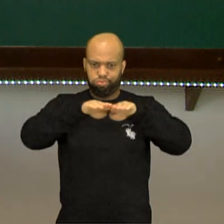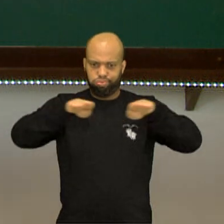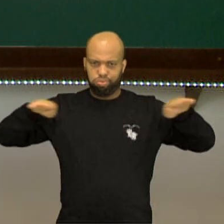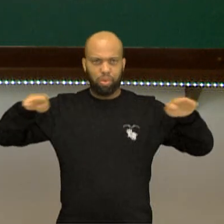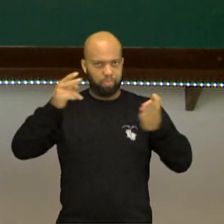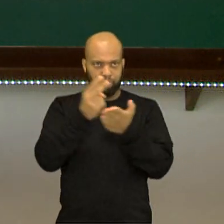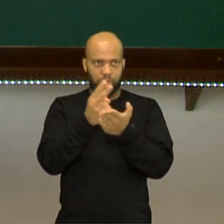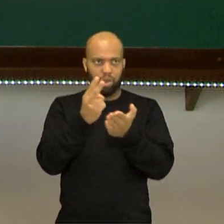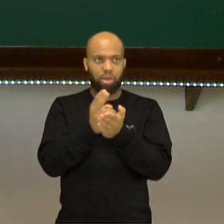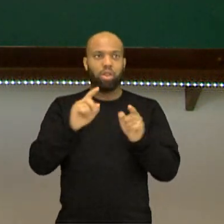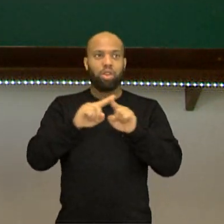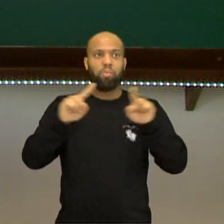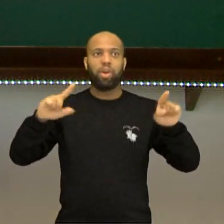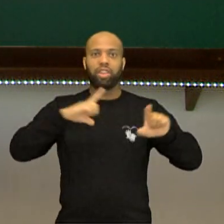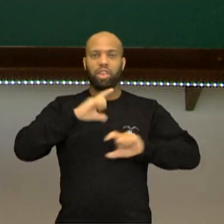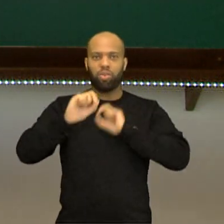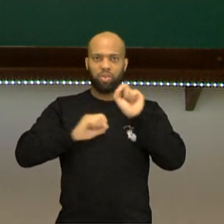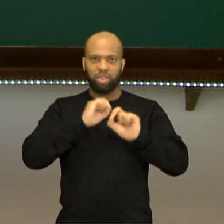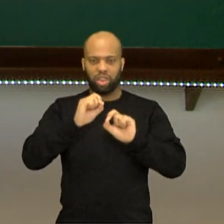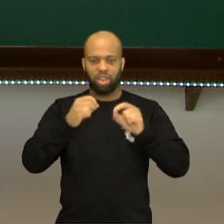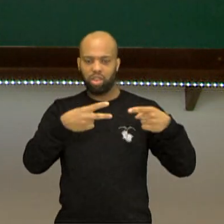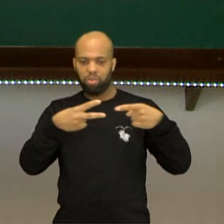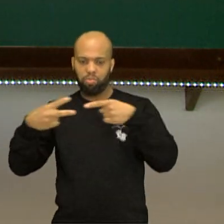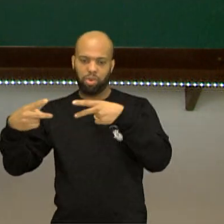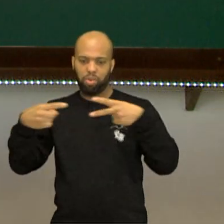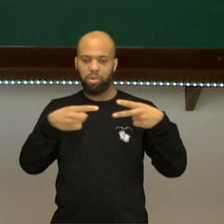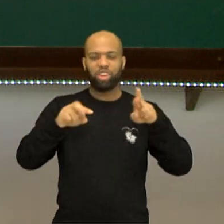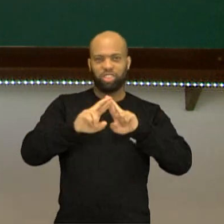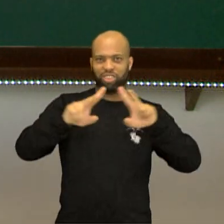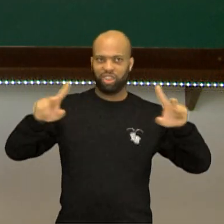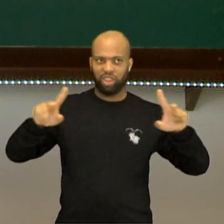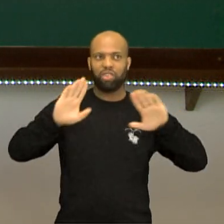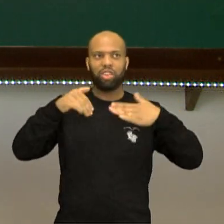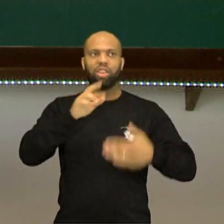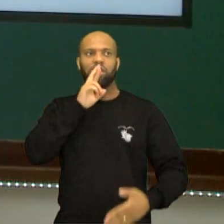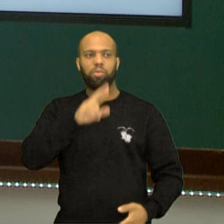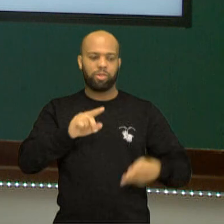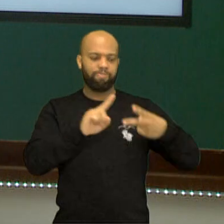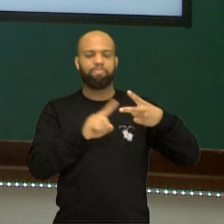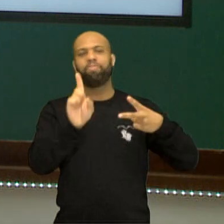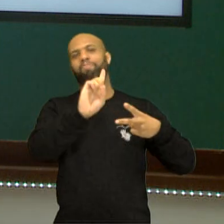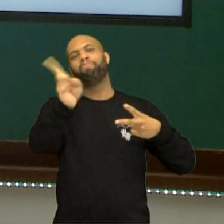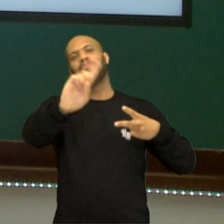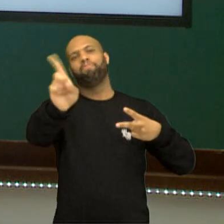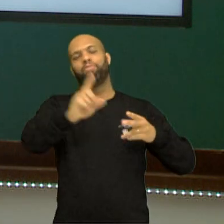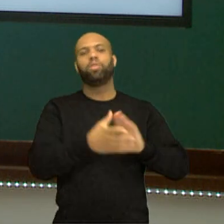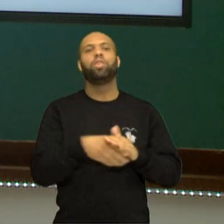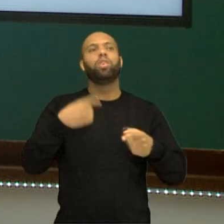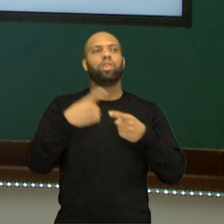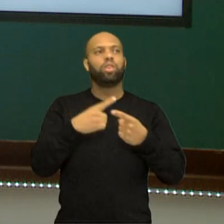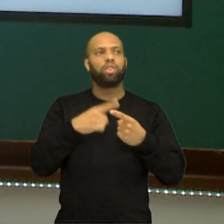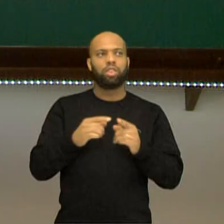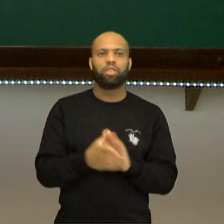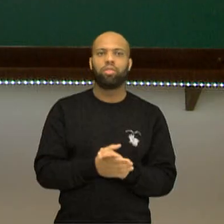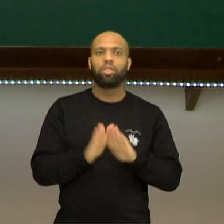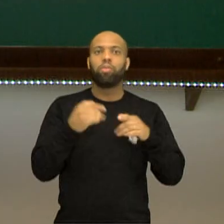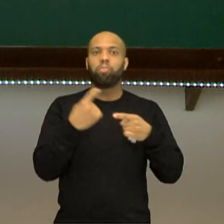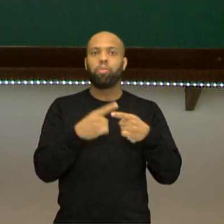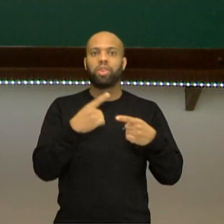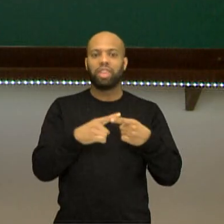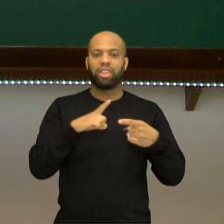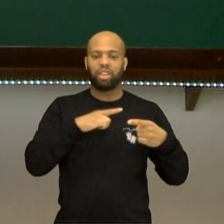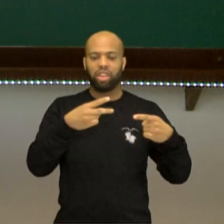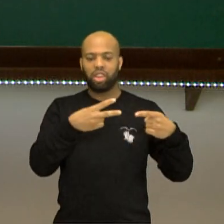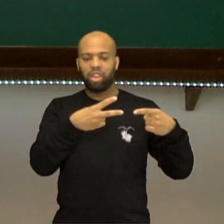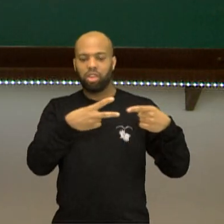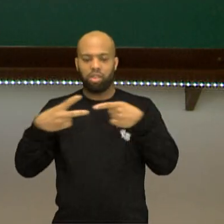certo? Mas em sentidos opostos. Ou seja, a resposta é não, querido. Por quê? Porque o sentido é diferente.